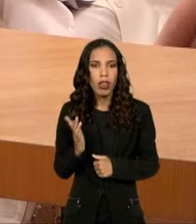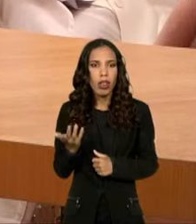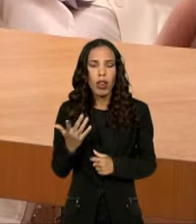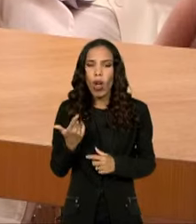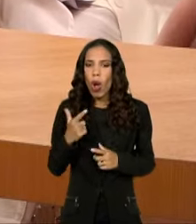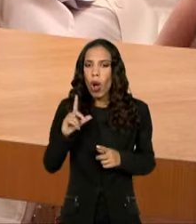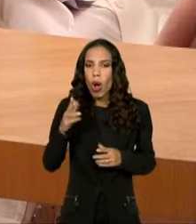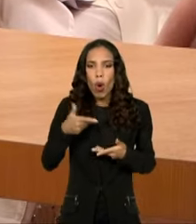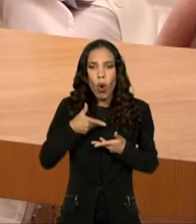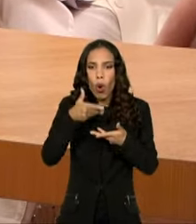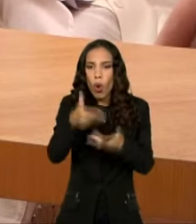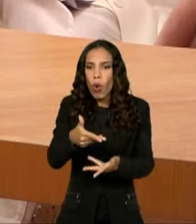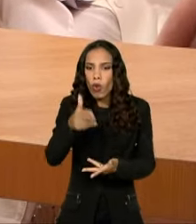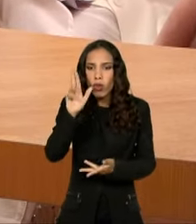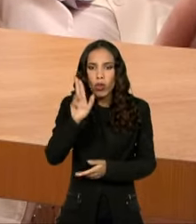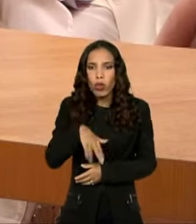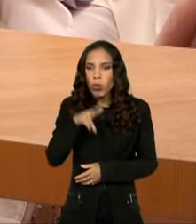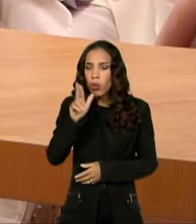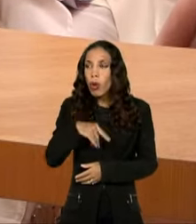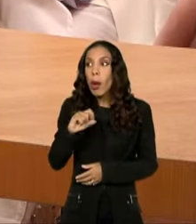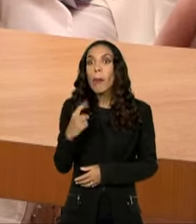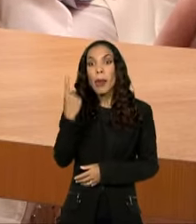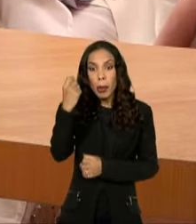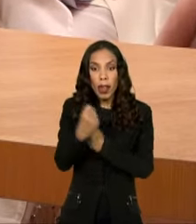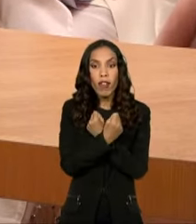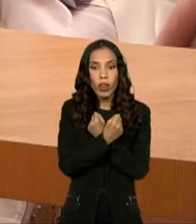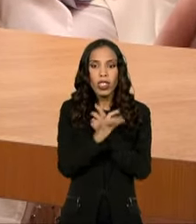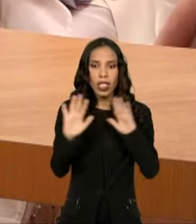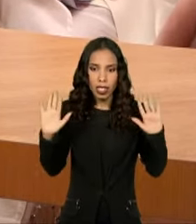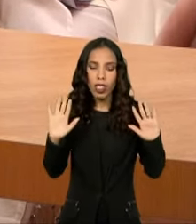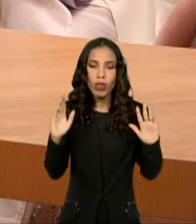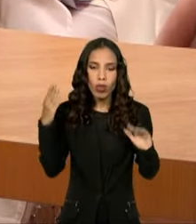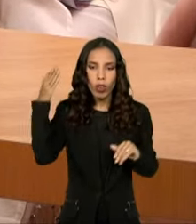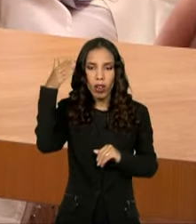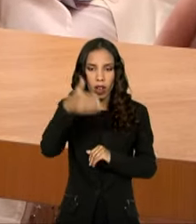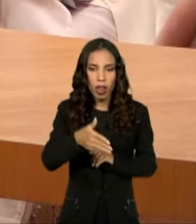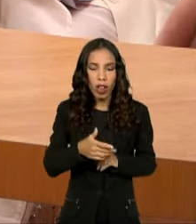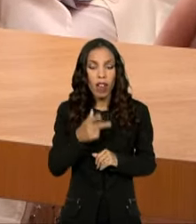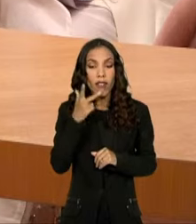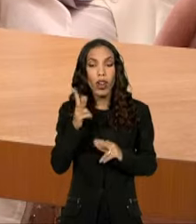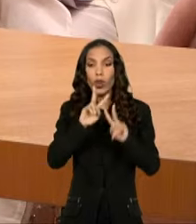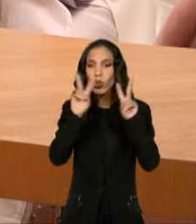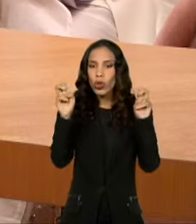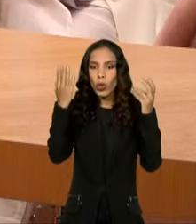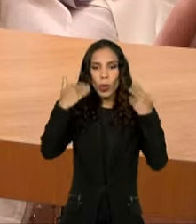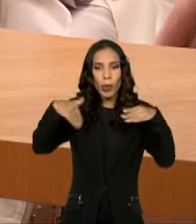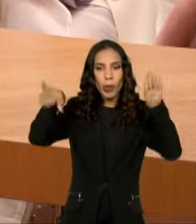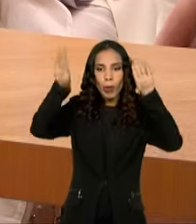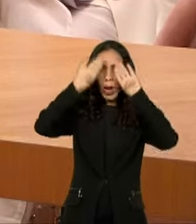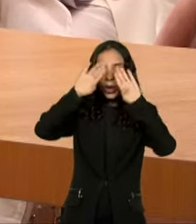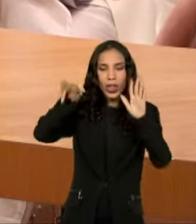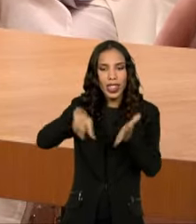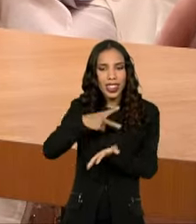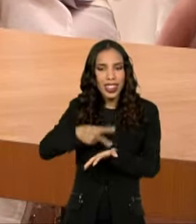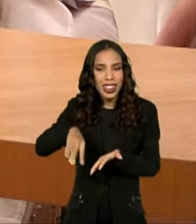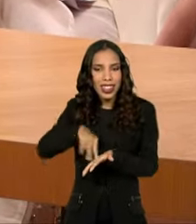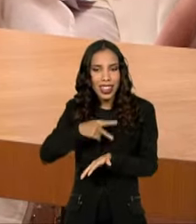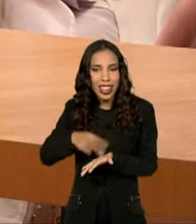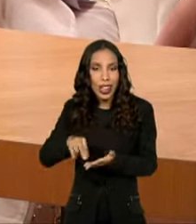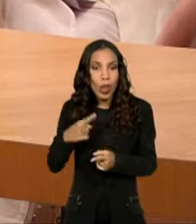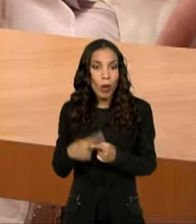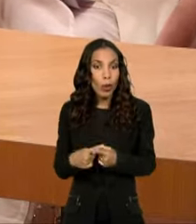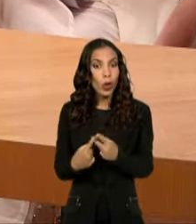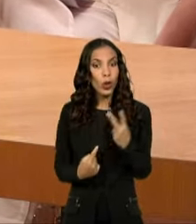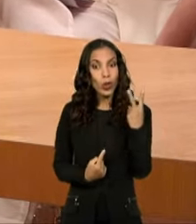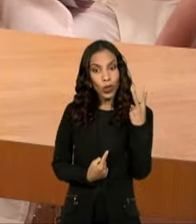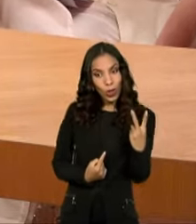assim, como convidada, e foi o Sem Censura, foi o primeiro programa que eu fiz. Agora, Fátima, você falou aí do balé, da dança, que eu quero que o Léo também fale aqui, porque eu tô com dois